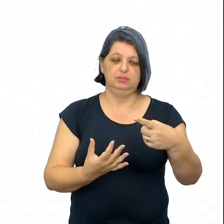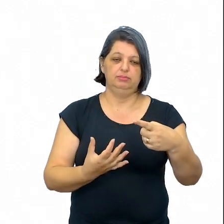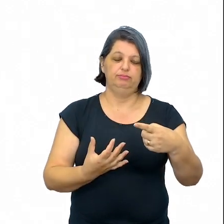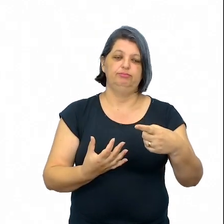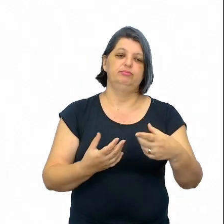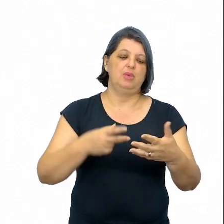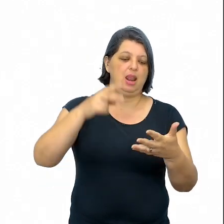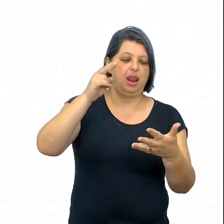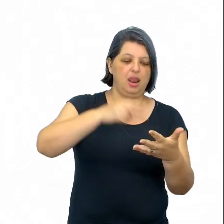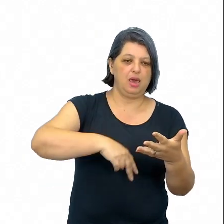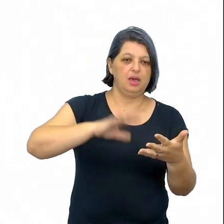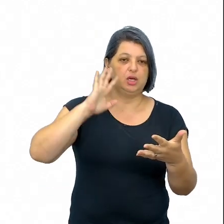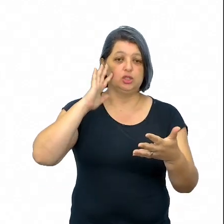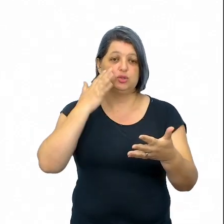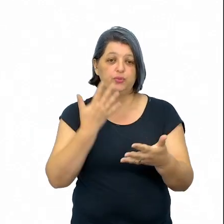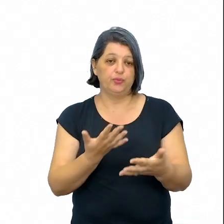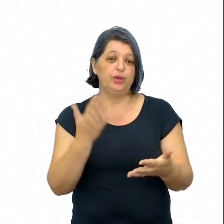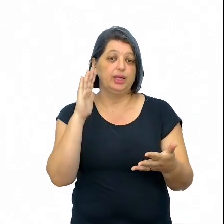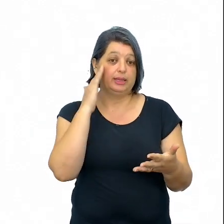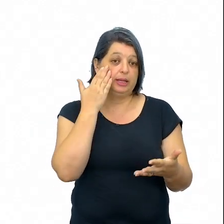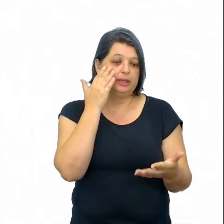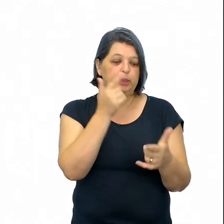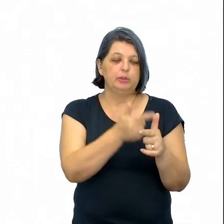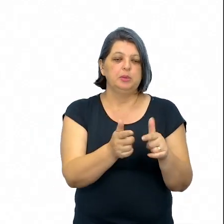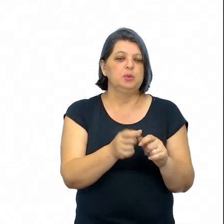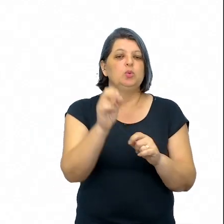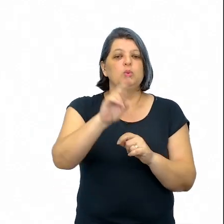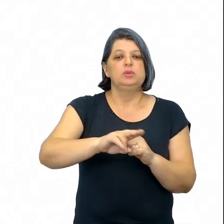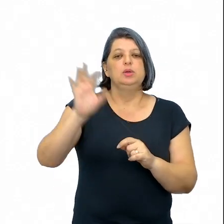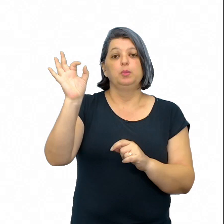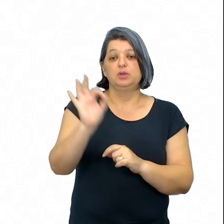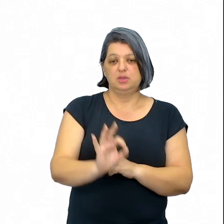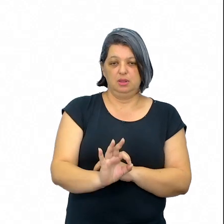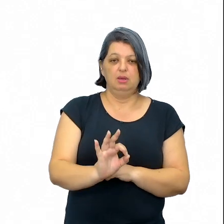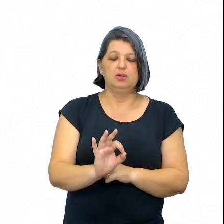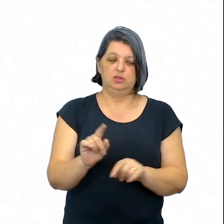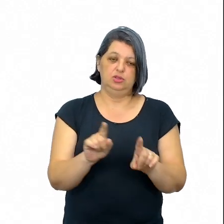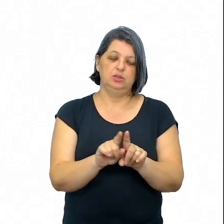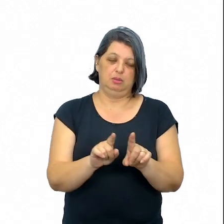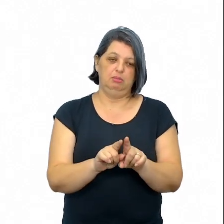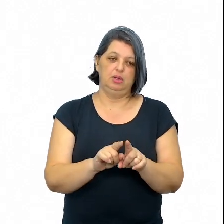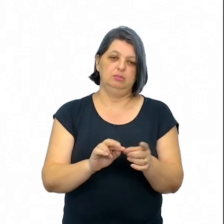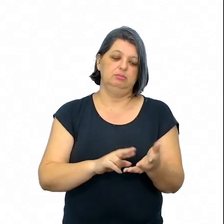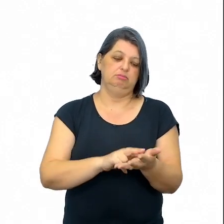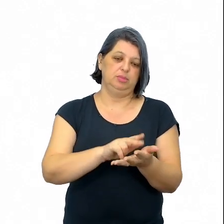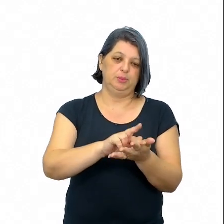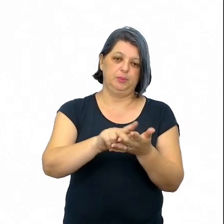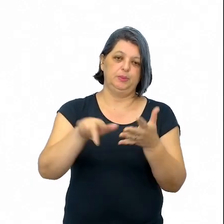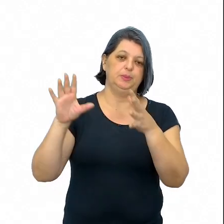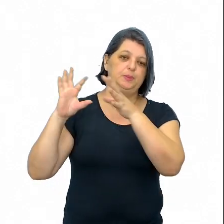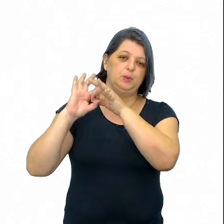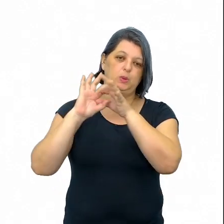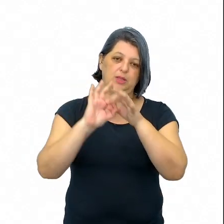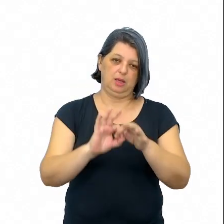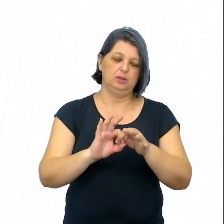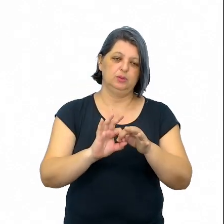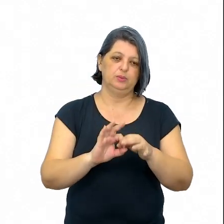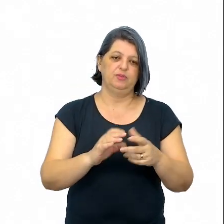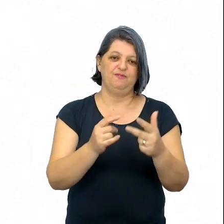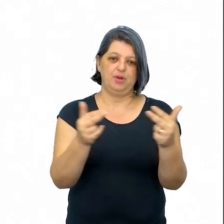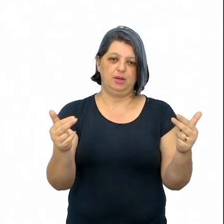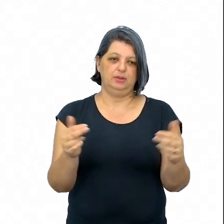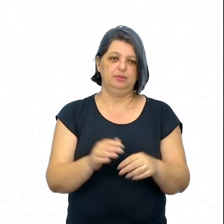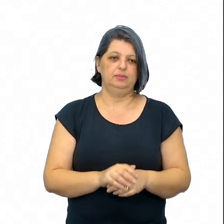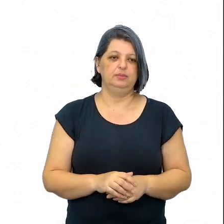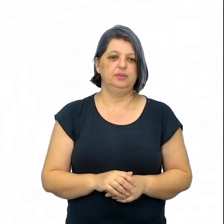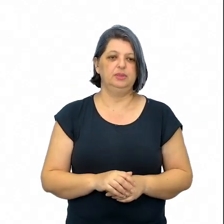Ler, resolver, interpretar problemas usando porcentagens, frações equivalentes em diferentes contextos. Então, isso é o